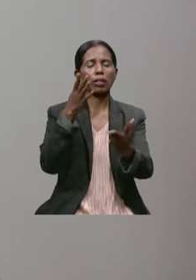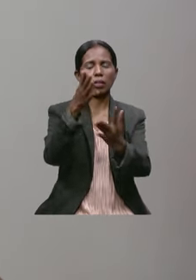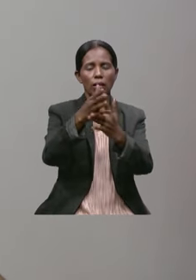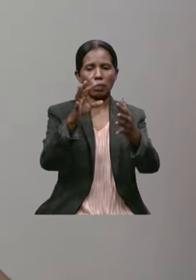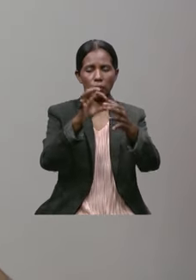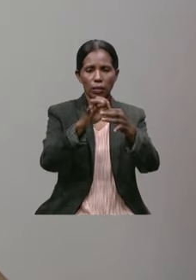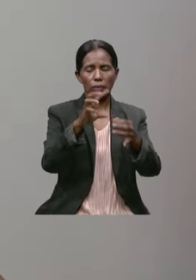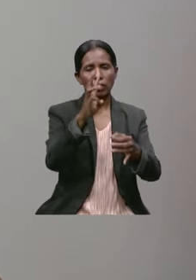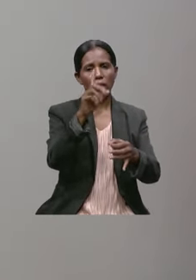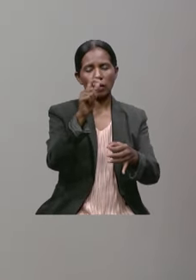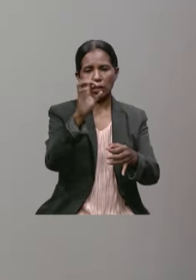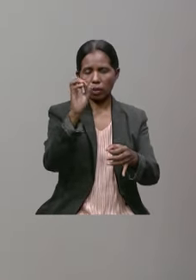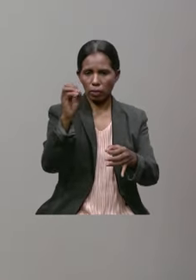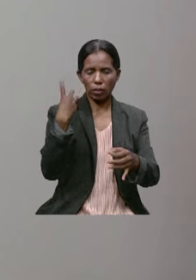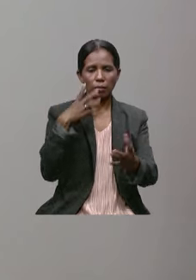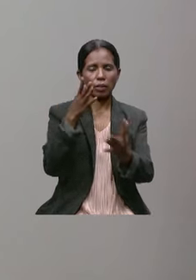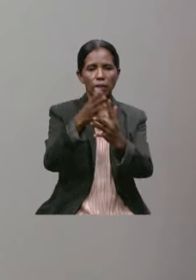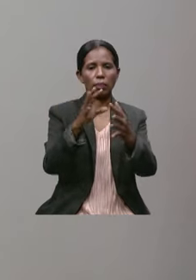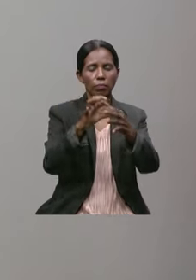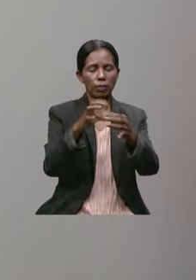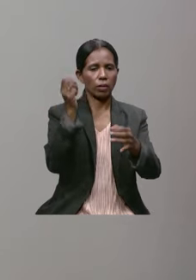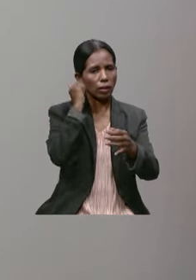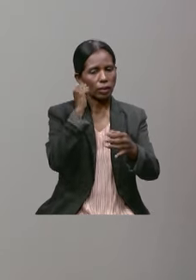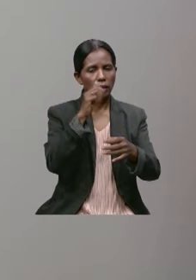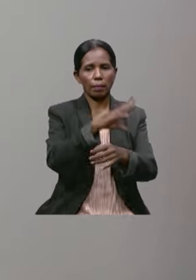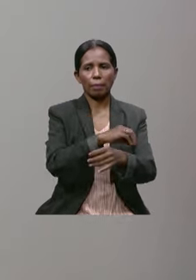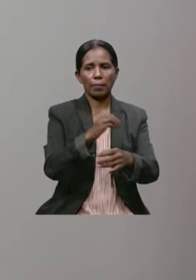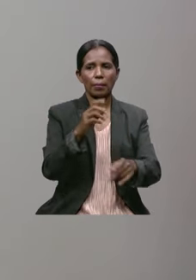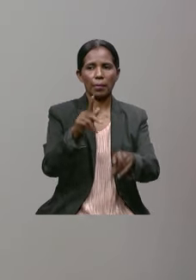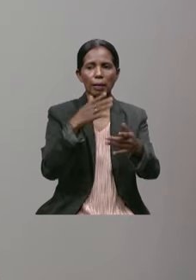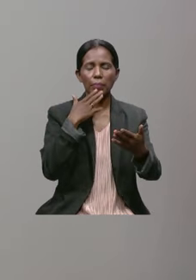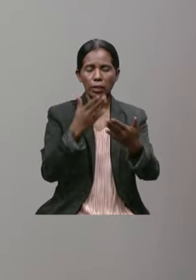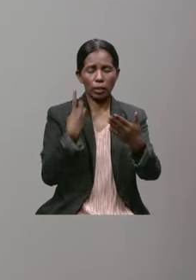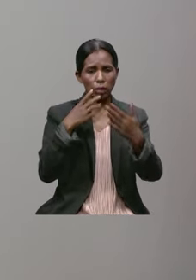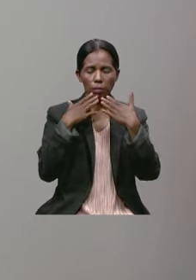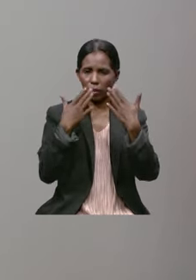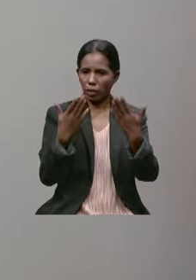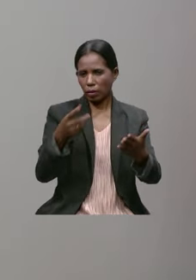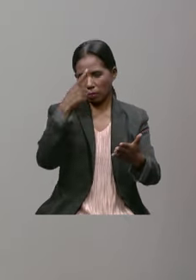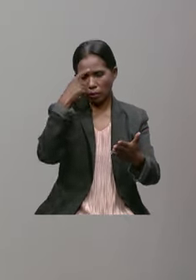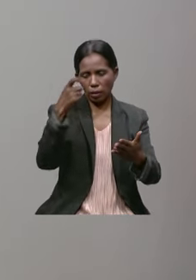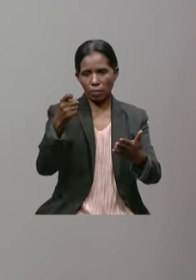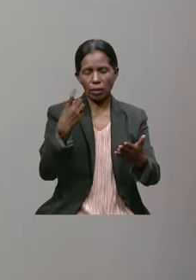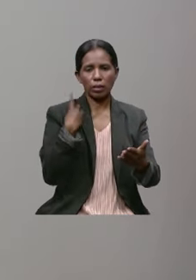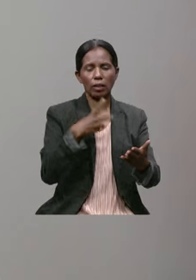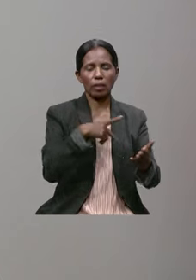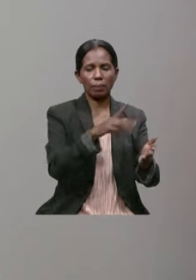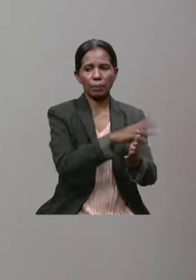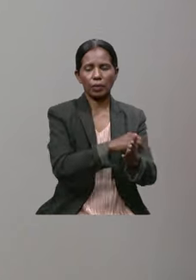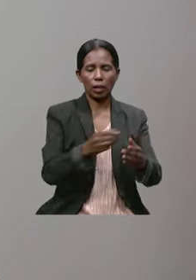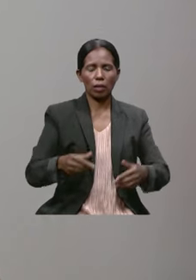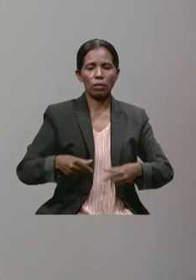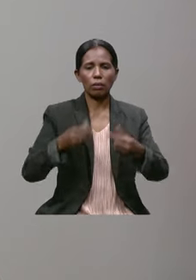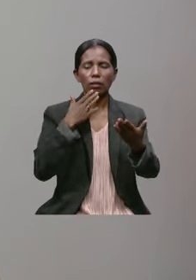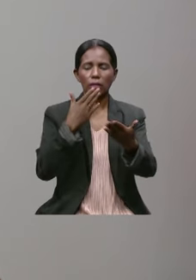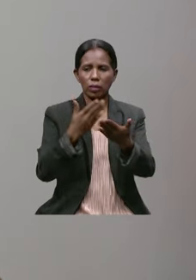WTO depois ita bela tama membro asian con certeza é uma dia ita agradece também ita nia mapa mento nepe maka fo bontare